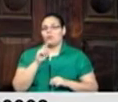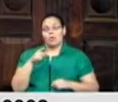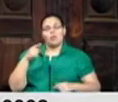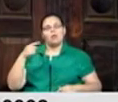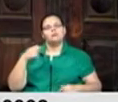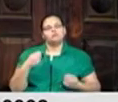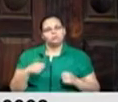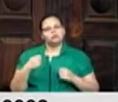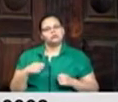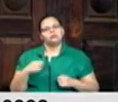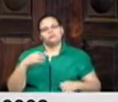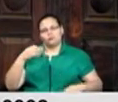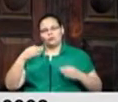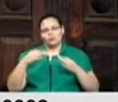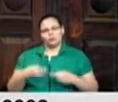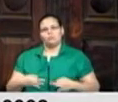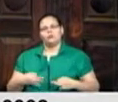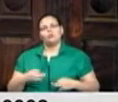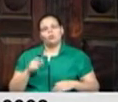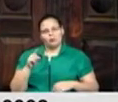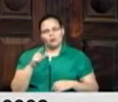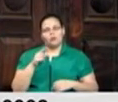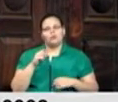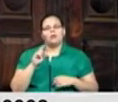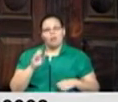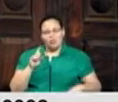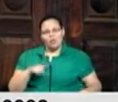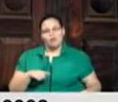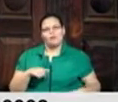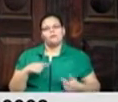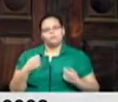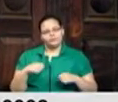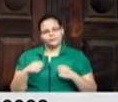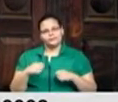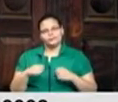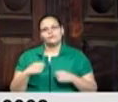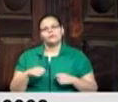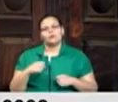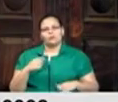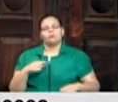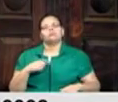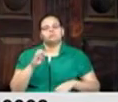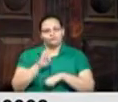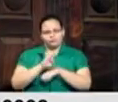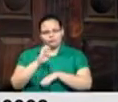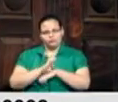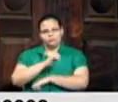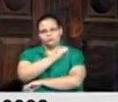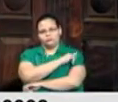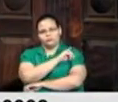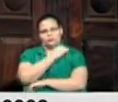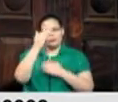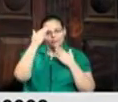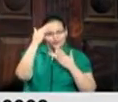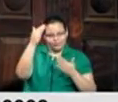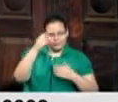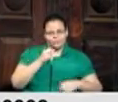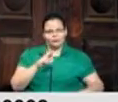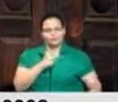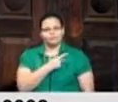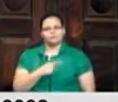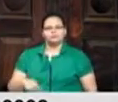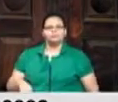honrem realmente aquilo que é devido ao Estado do Rio de Janeiro. Muito obrigado, senhor presidente.